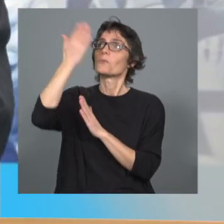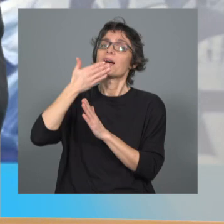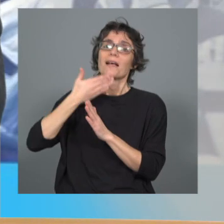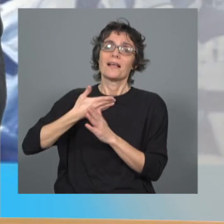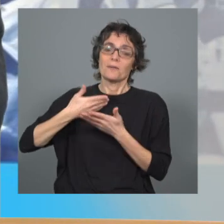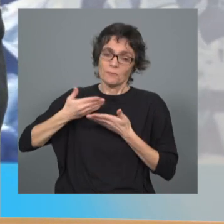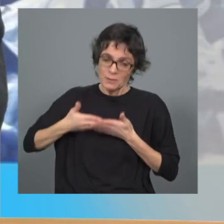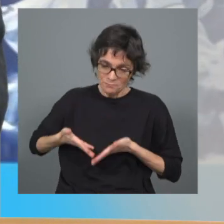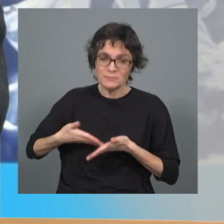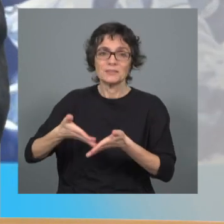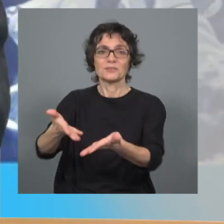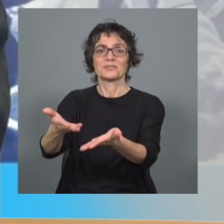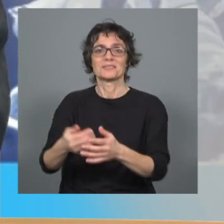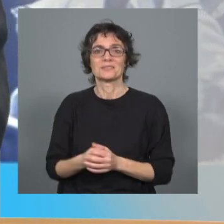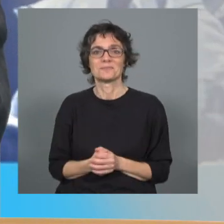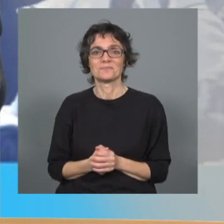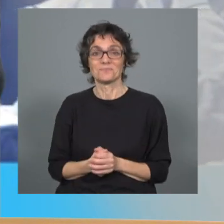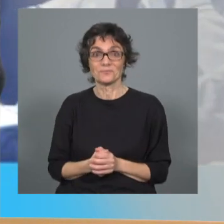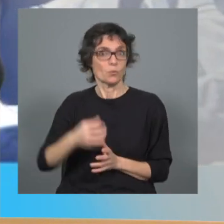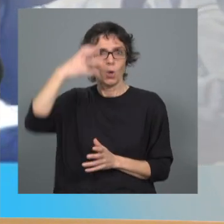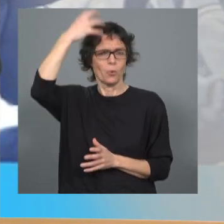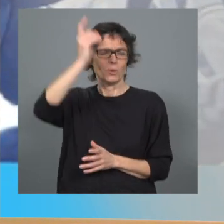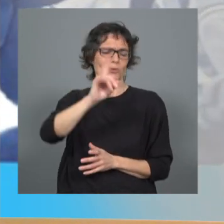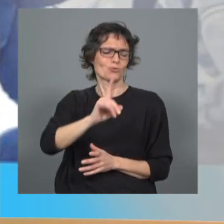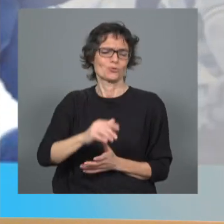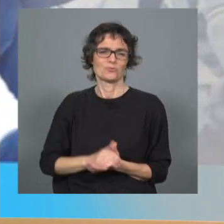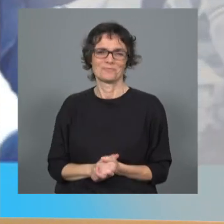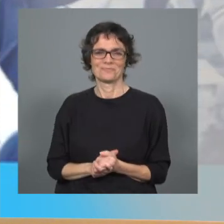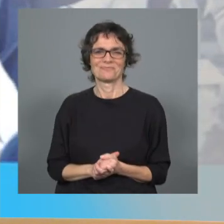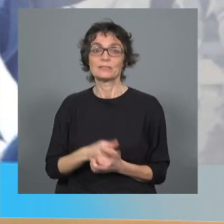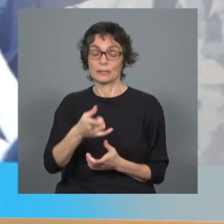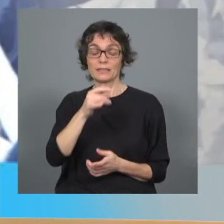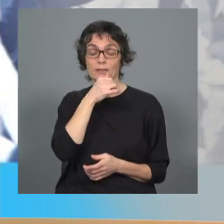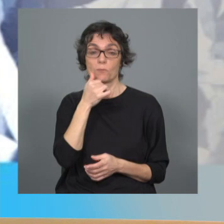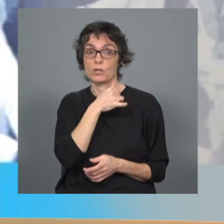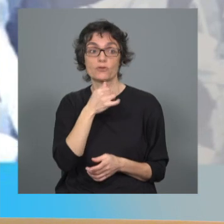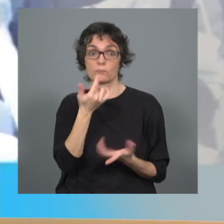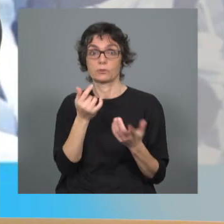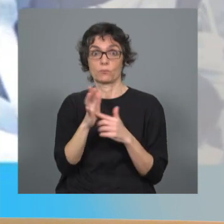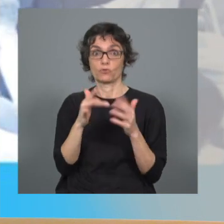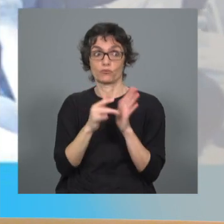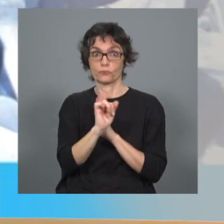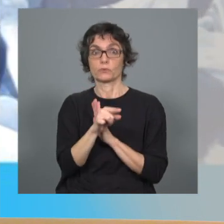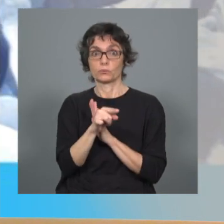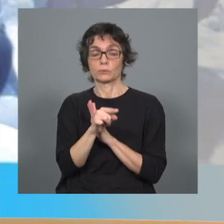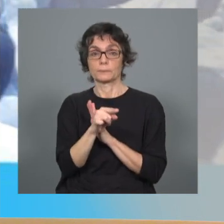toda a paixão, que Jesus, e antecipado um bocadinho, logo no Jardim